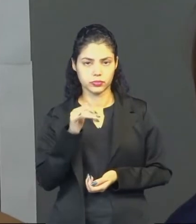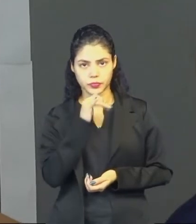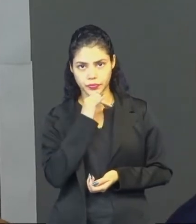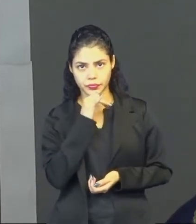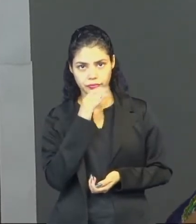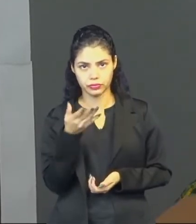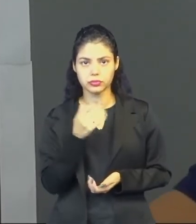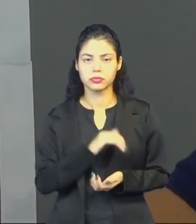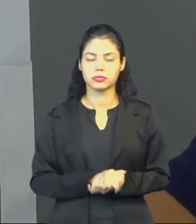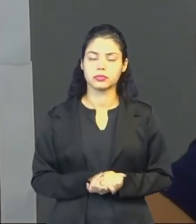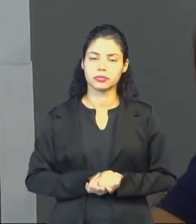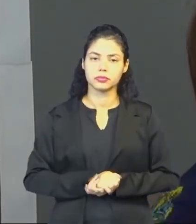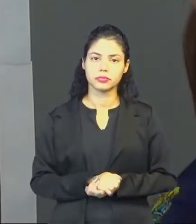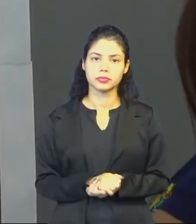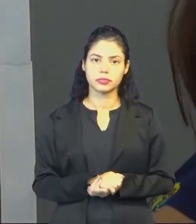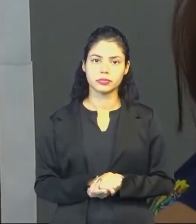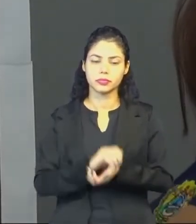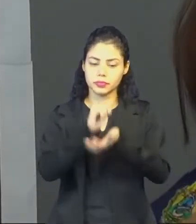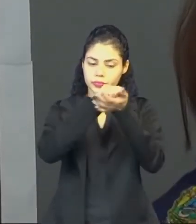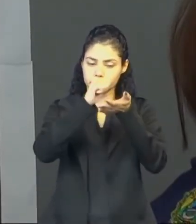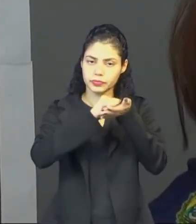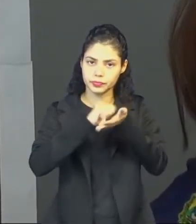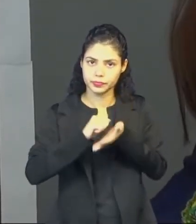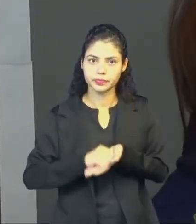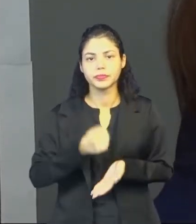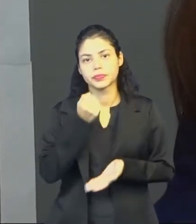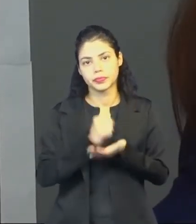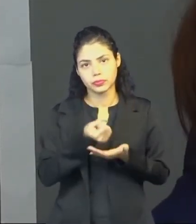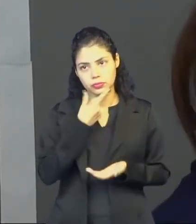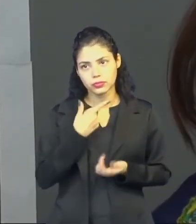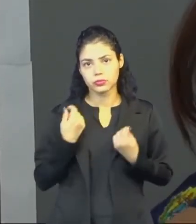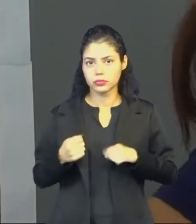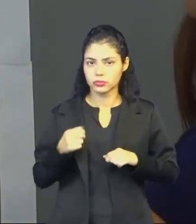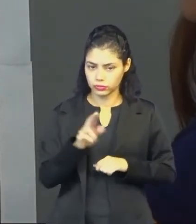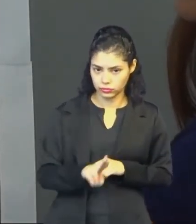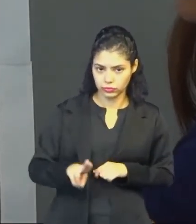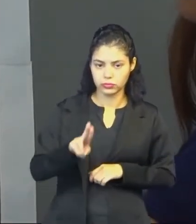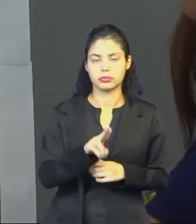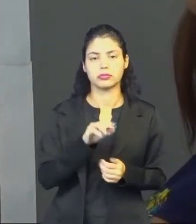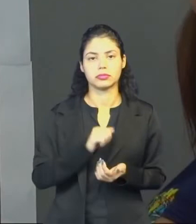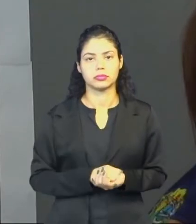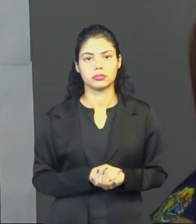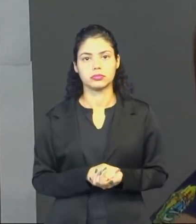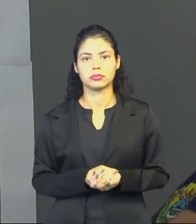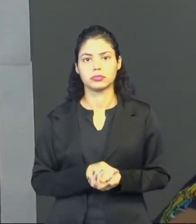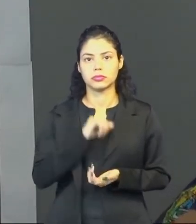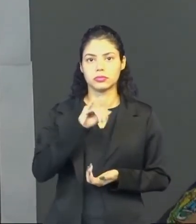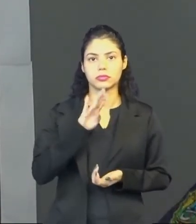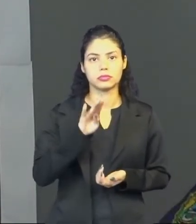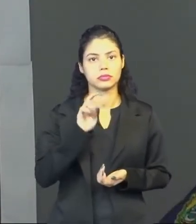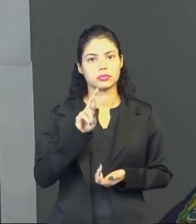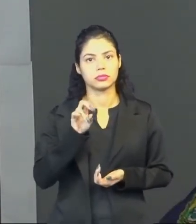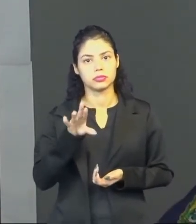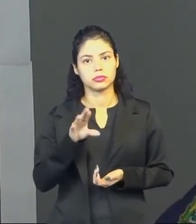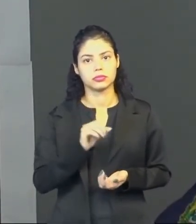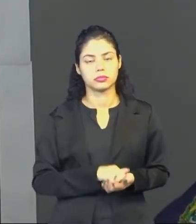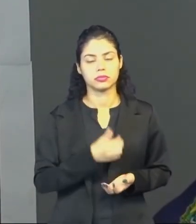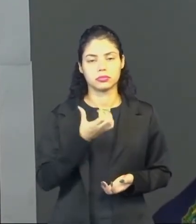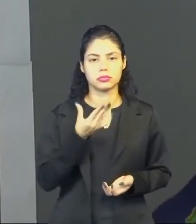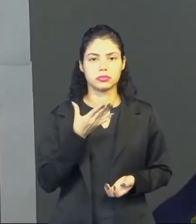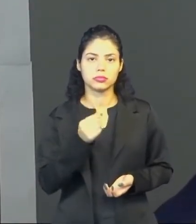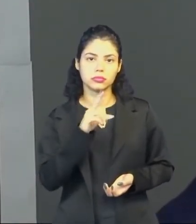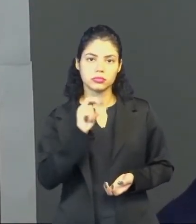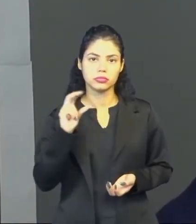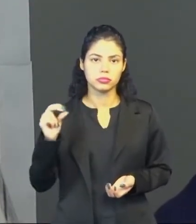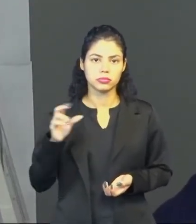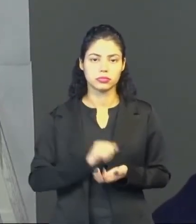do paciente. E aí ele está prescrevendo o tipo de remédio que ela tem que fazer uso. No caso aqui, ibuprofeno, 6.500 miligramas,